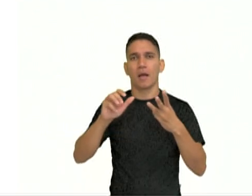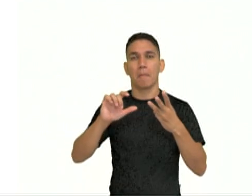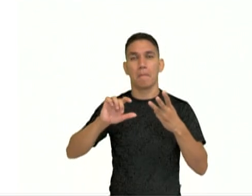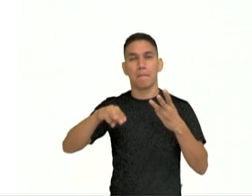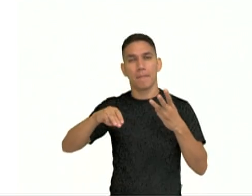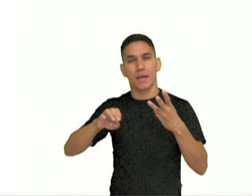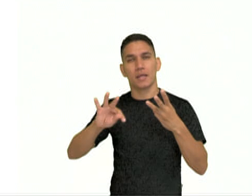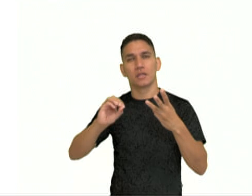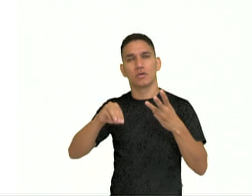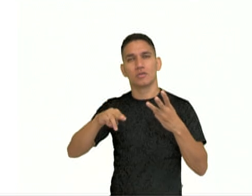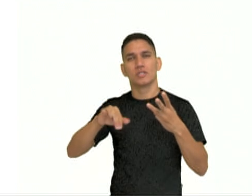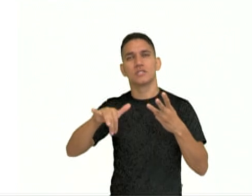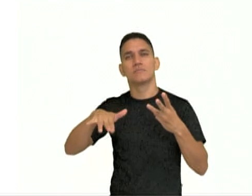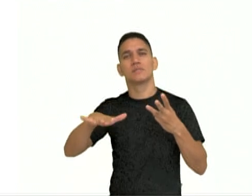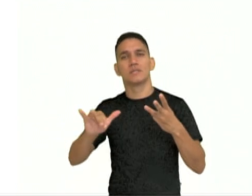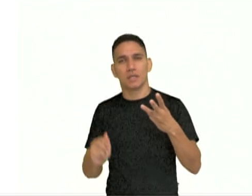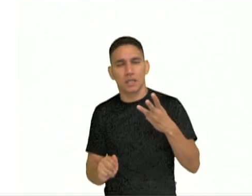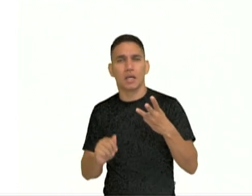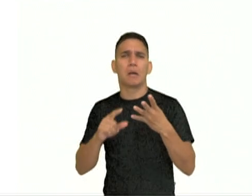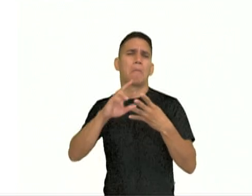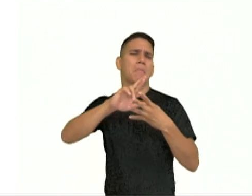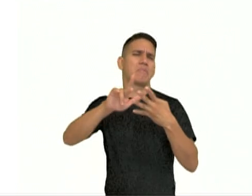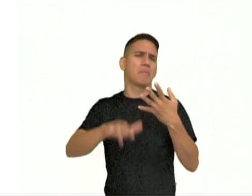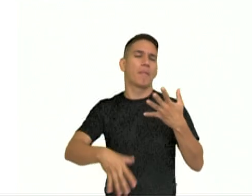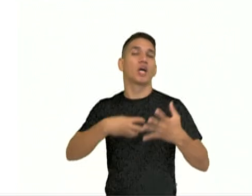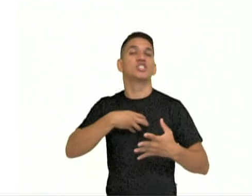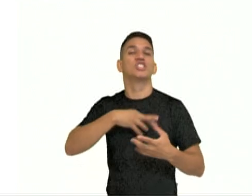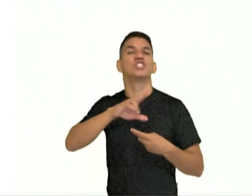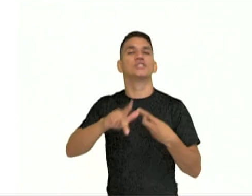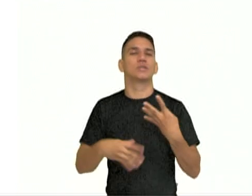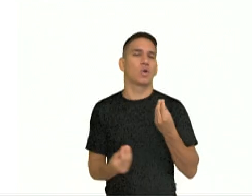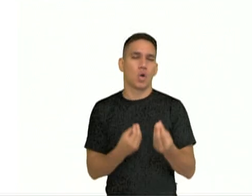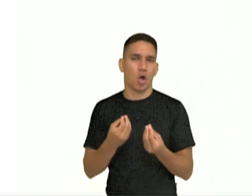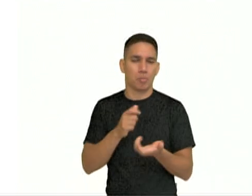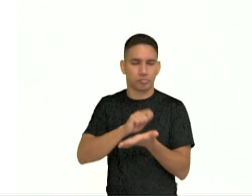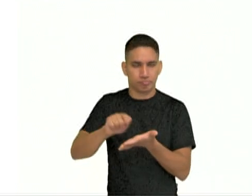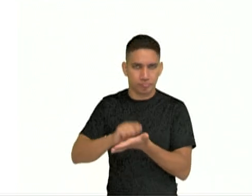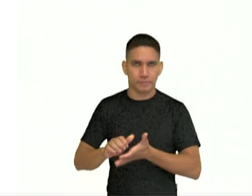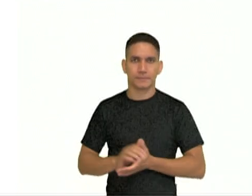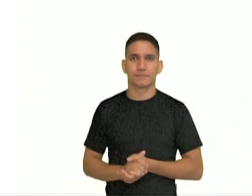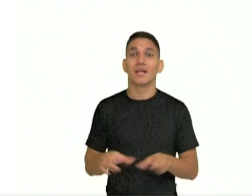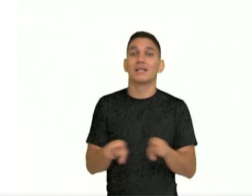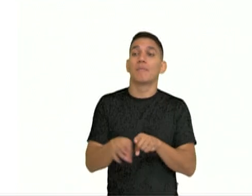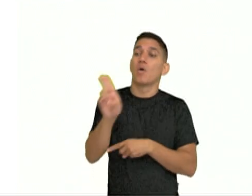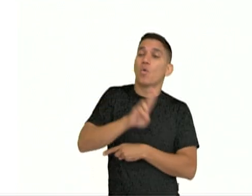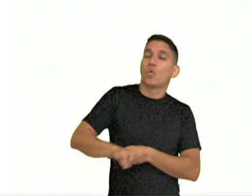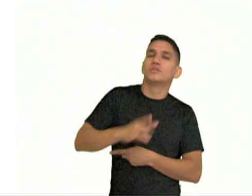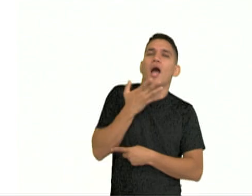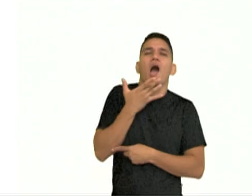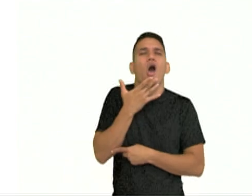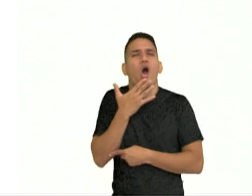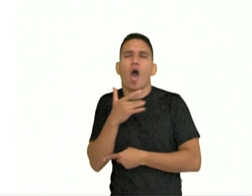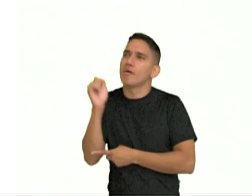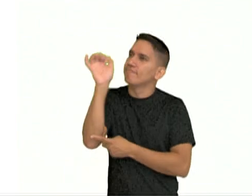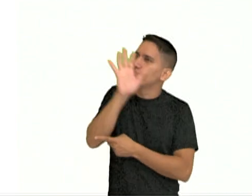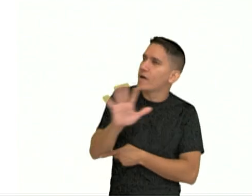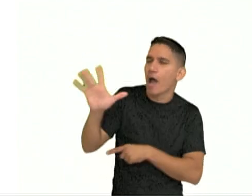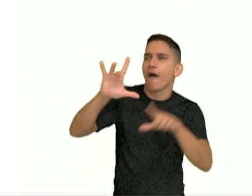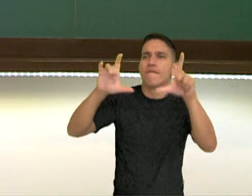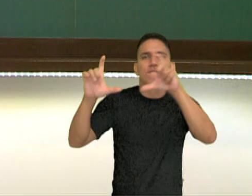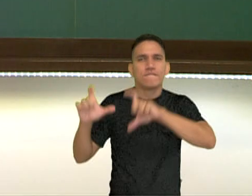metonímia, várias figuras que eu posso estar usando numa propaganda. Uso de cores, imagens, fotografias.